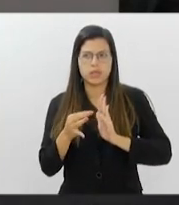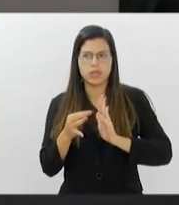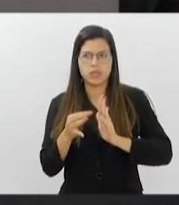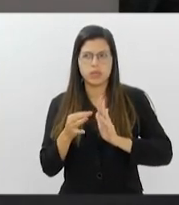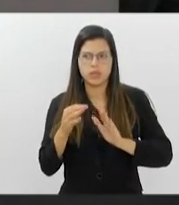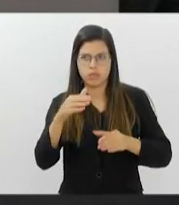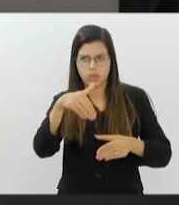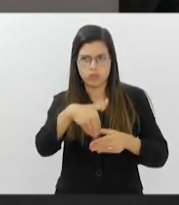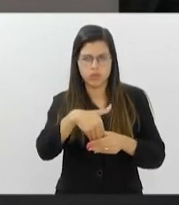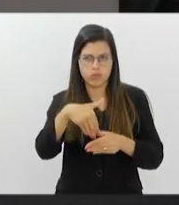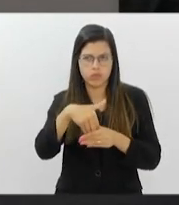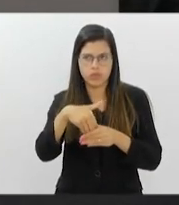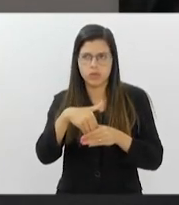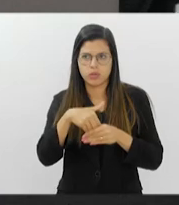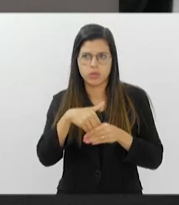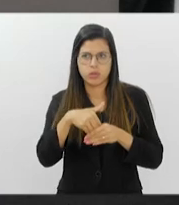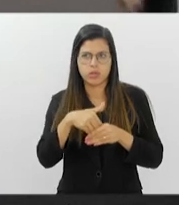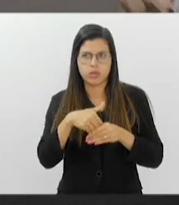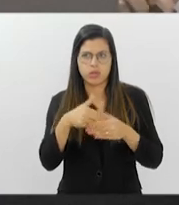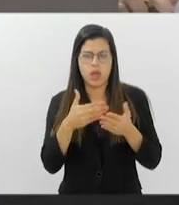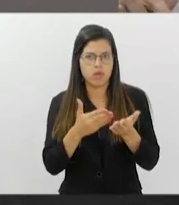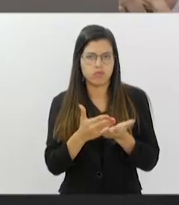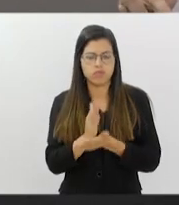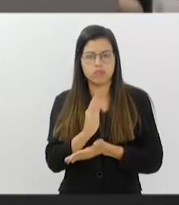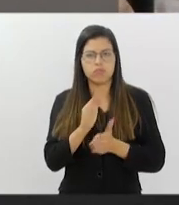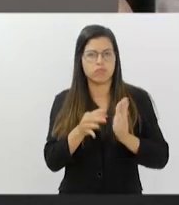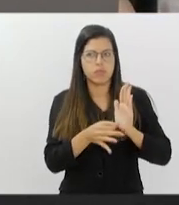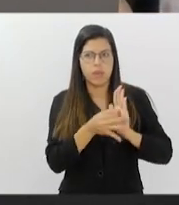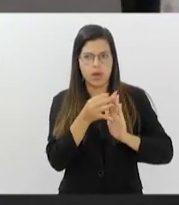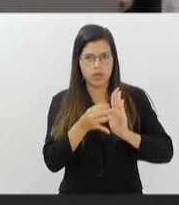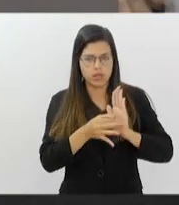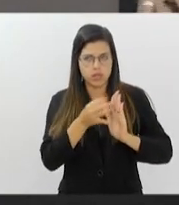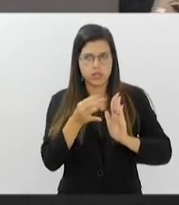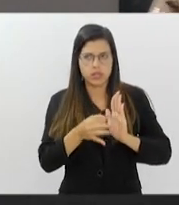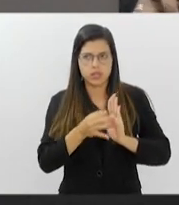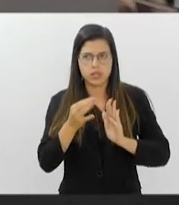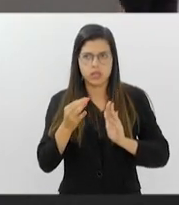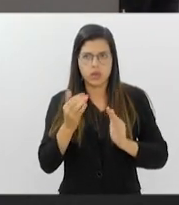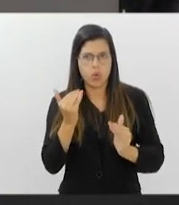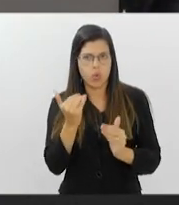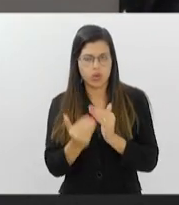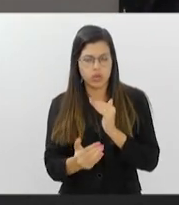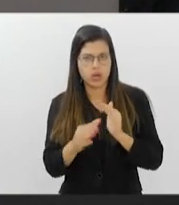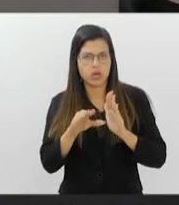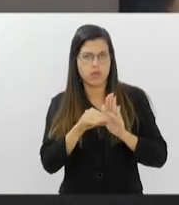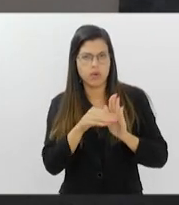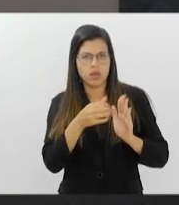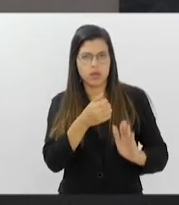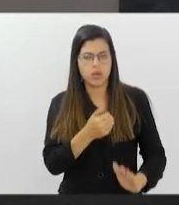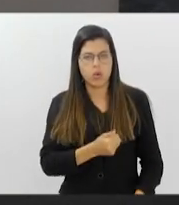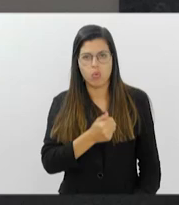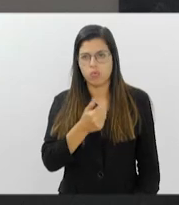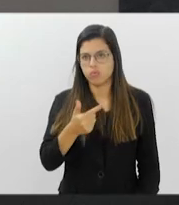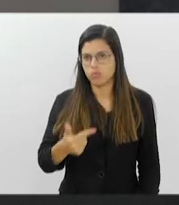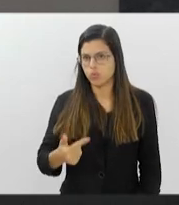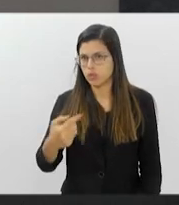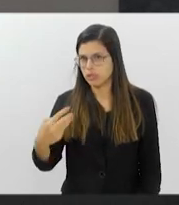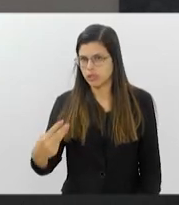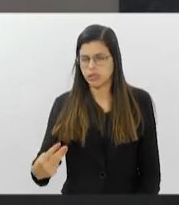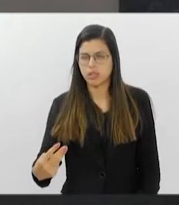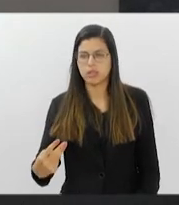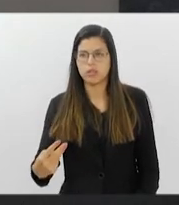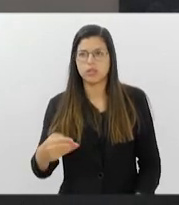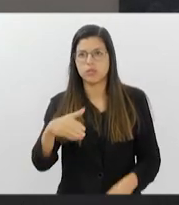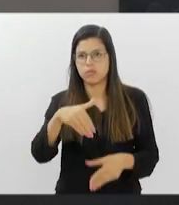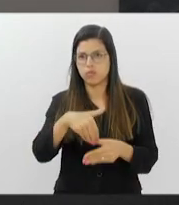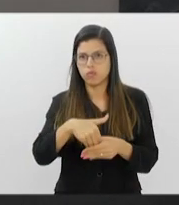Vamos votar. Aprovando o parecer, contrário às emendas 1, 2 e 3, o